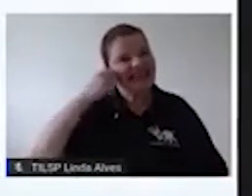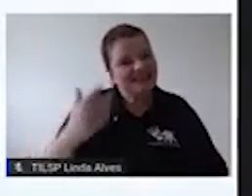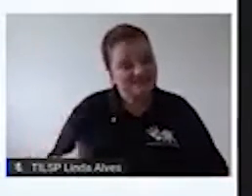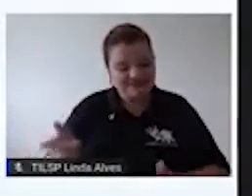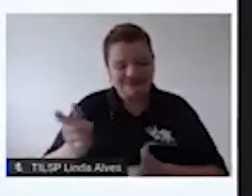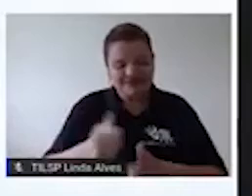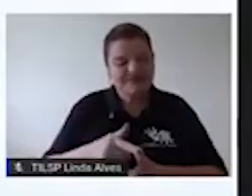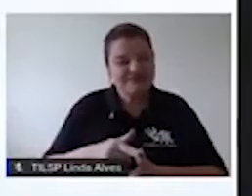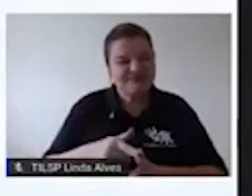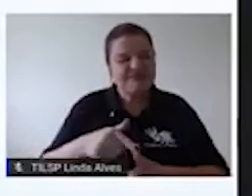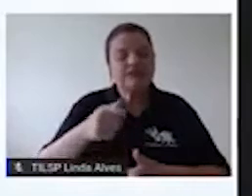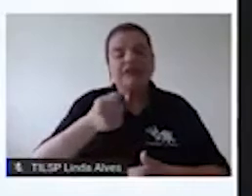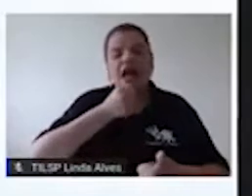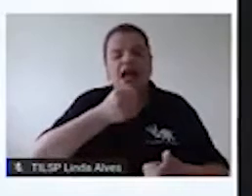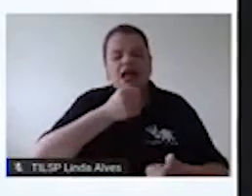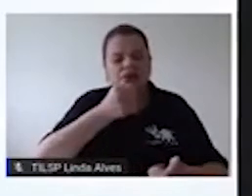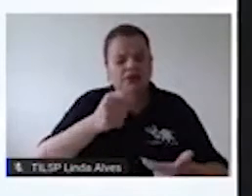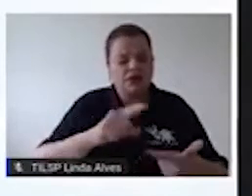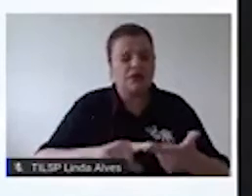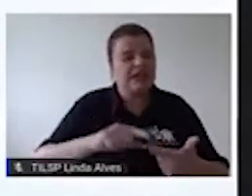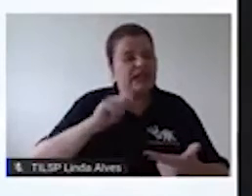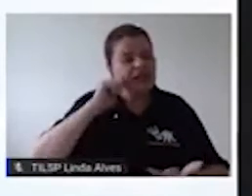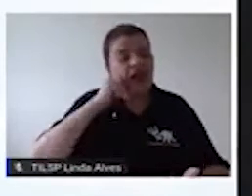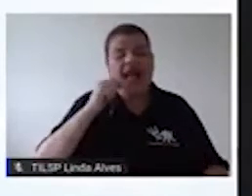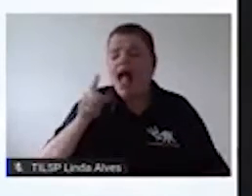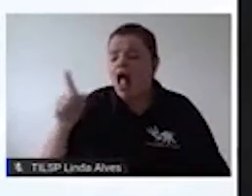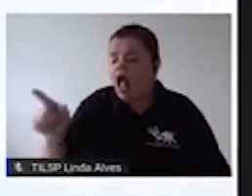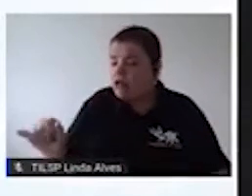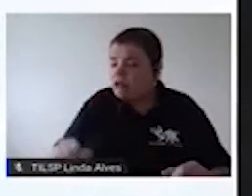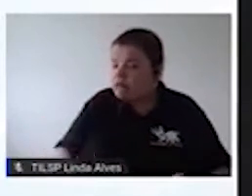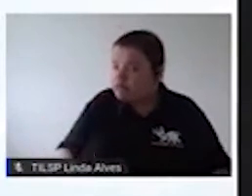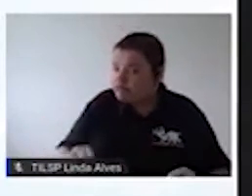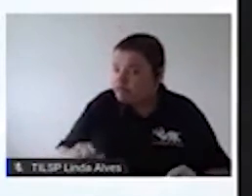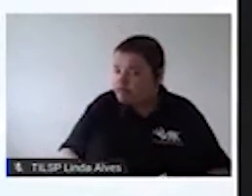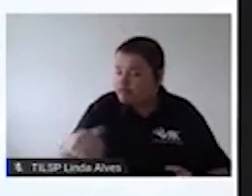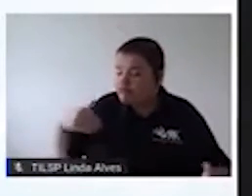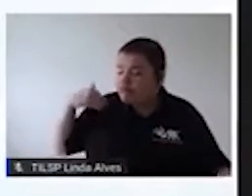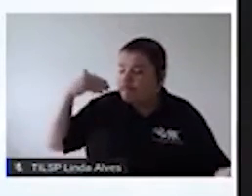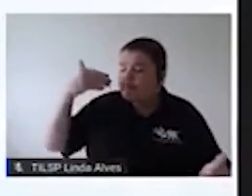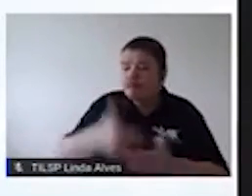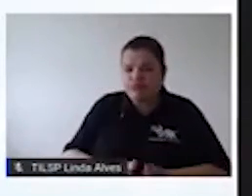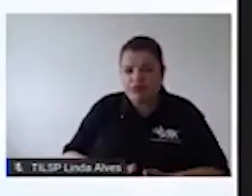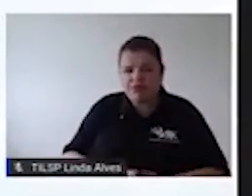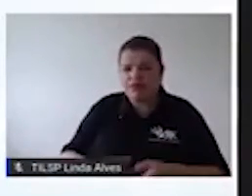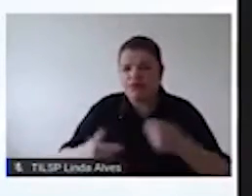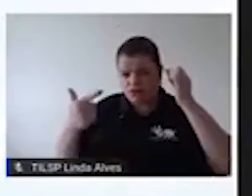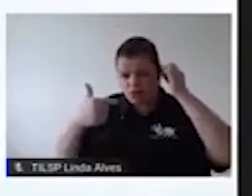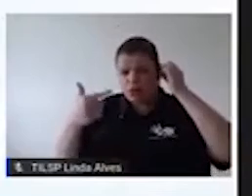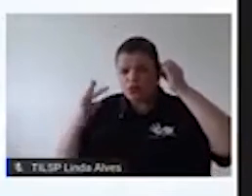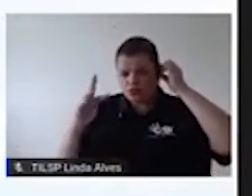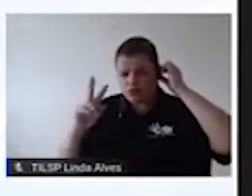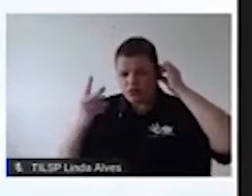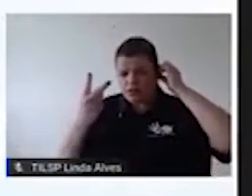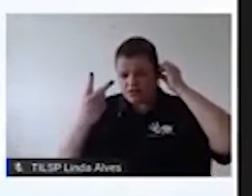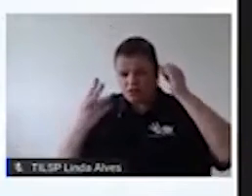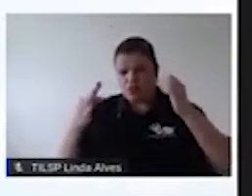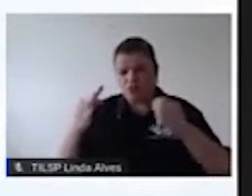E está sofrendo desde a eleição, ela foi eleita agora no segundo turno,